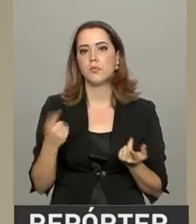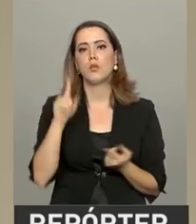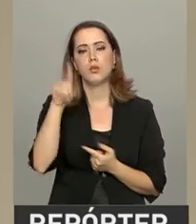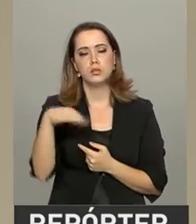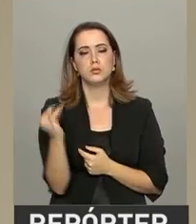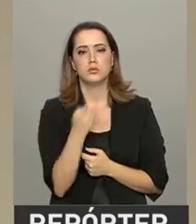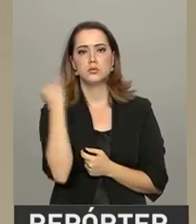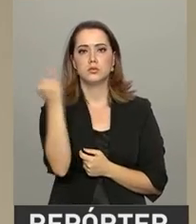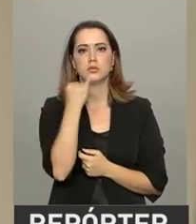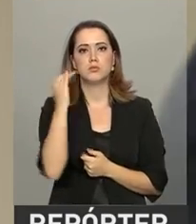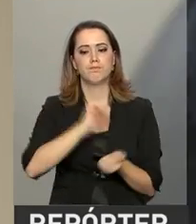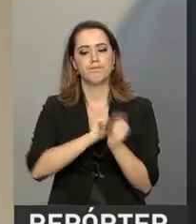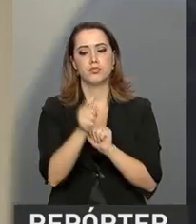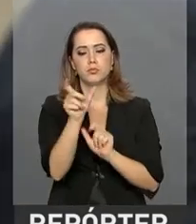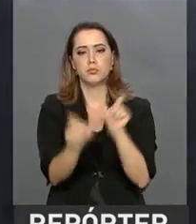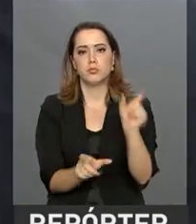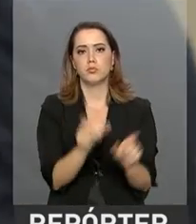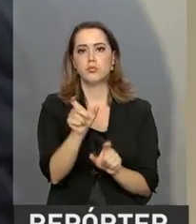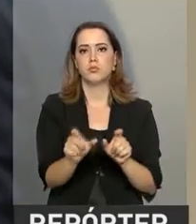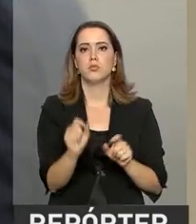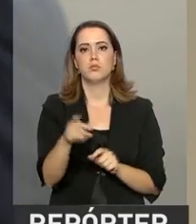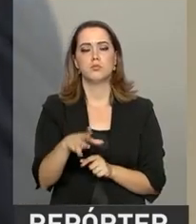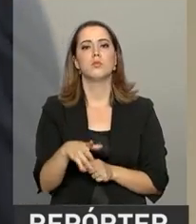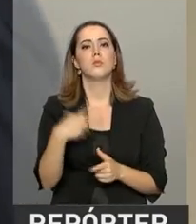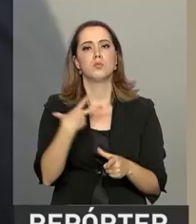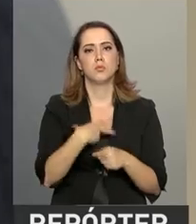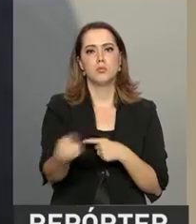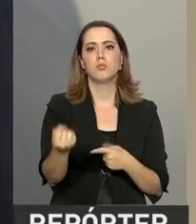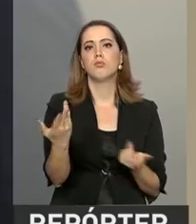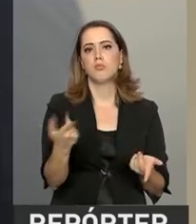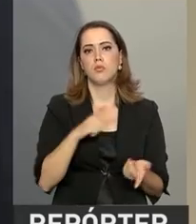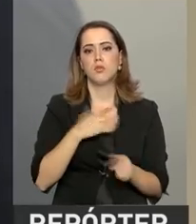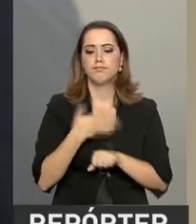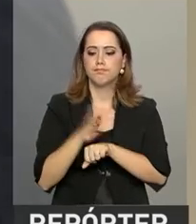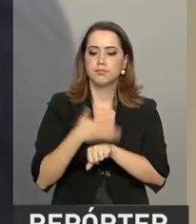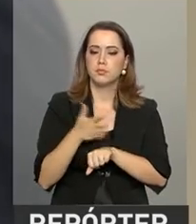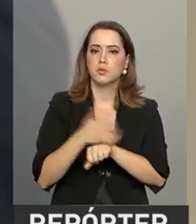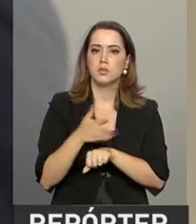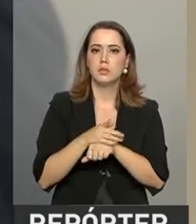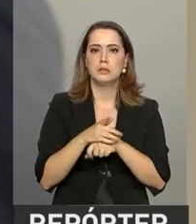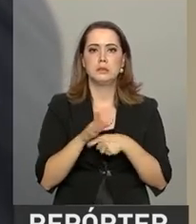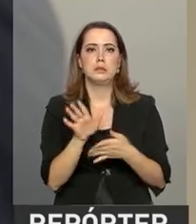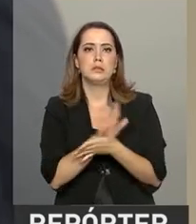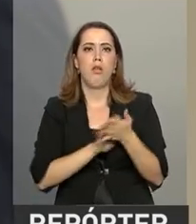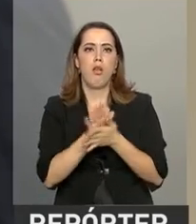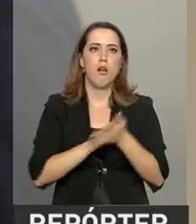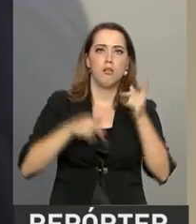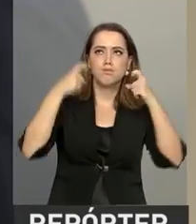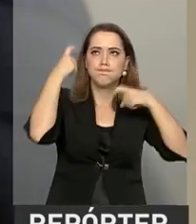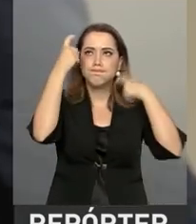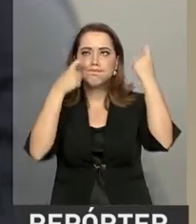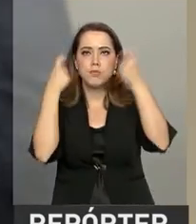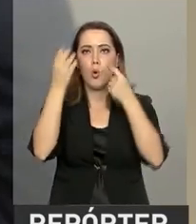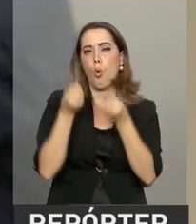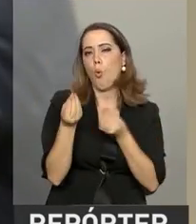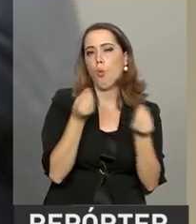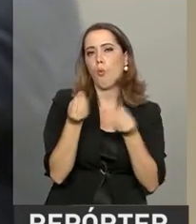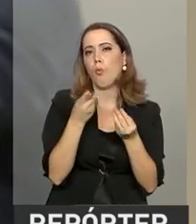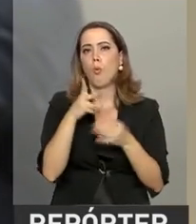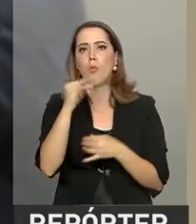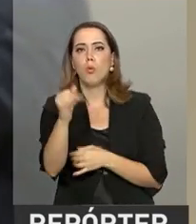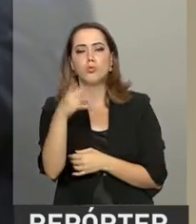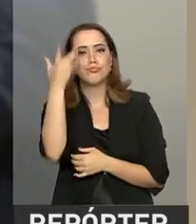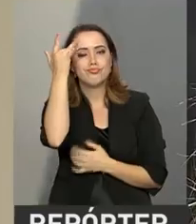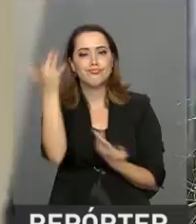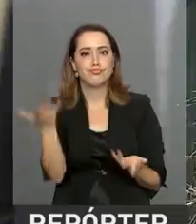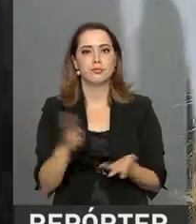fundamental na vida de um atleta é pra conseguir treinar sem preocupações de acervos como vai ser o